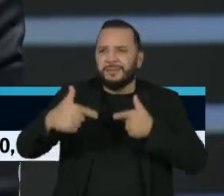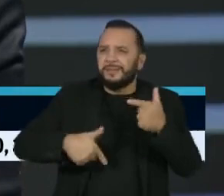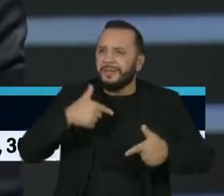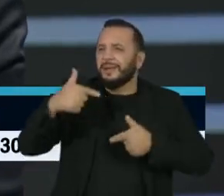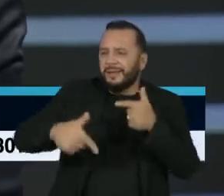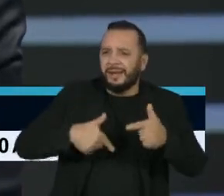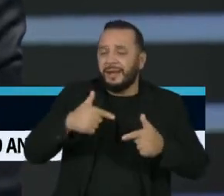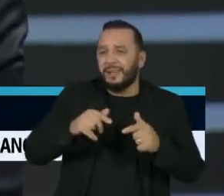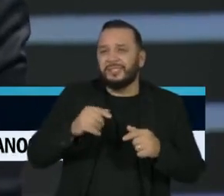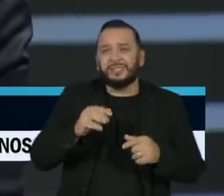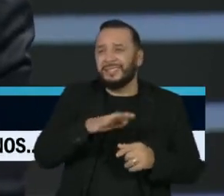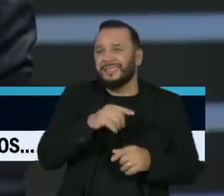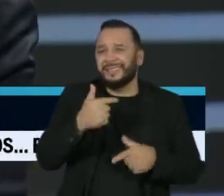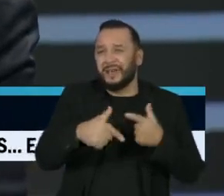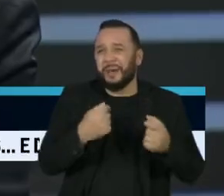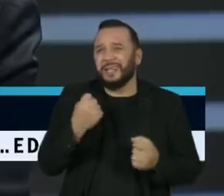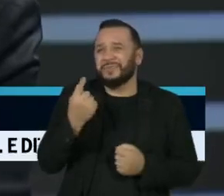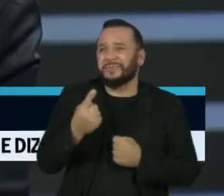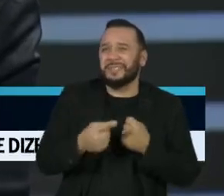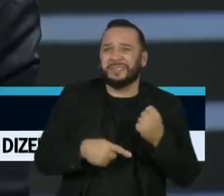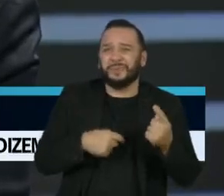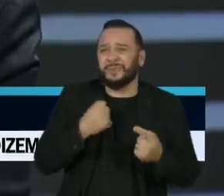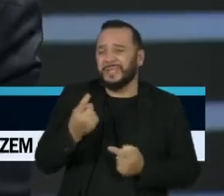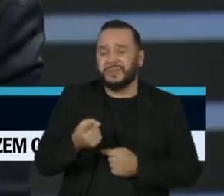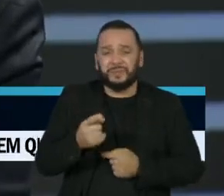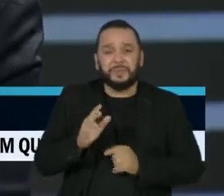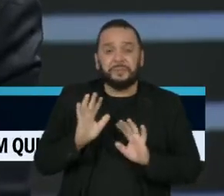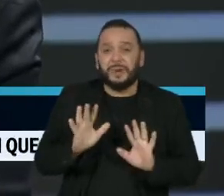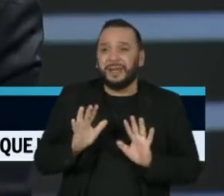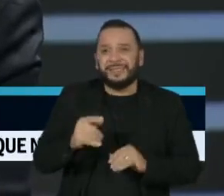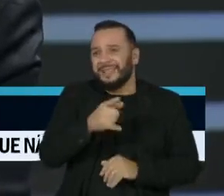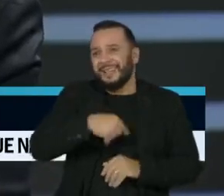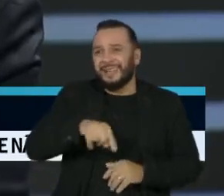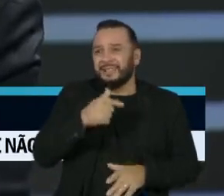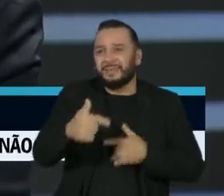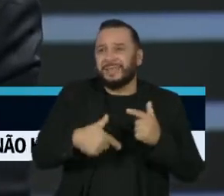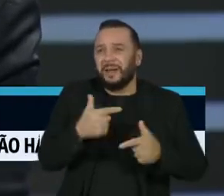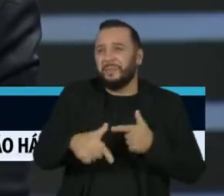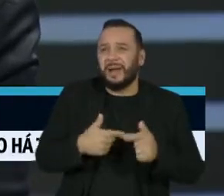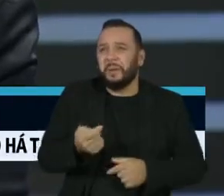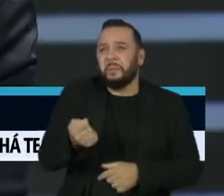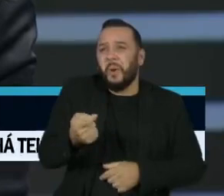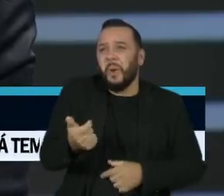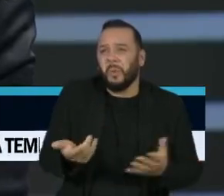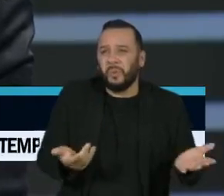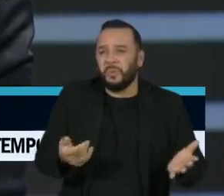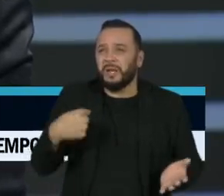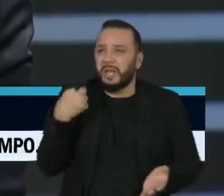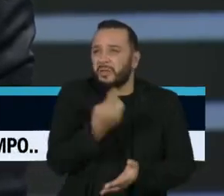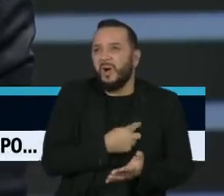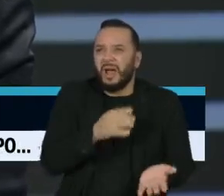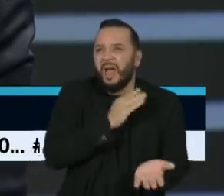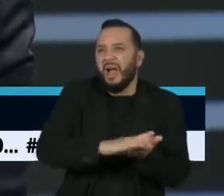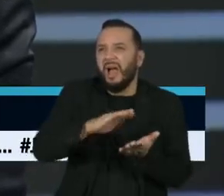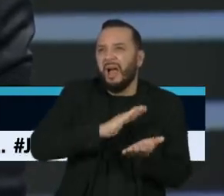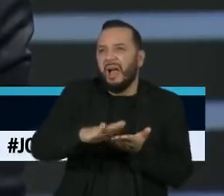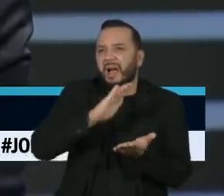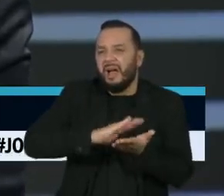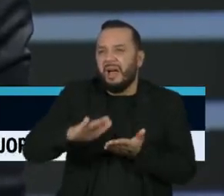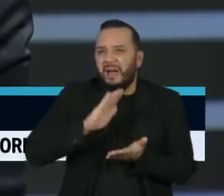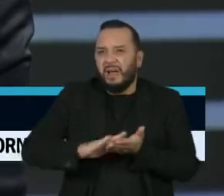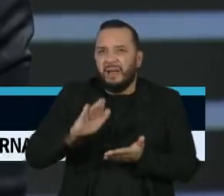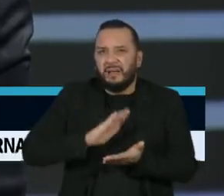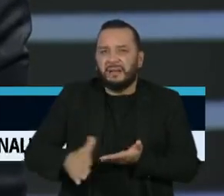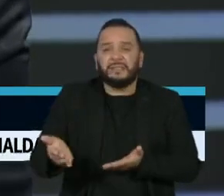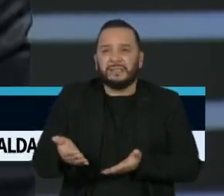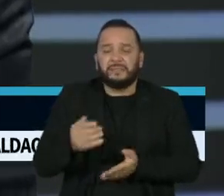vezes trabalha, com certeza você aceitaria melhor o custo do Congresso, como nós estamos vendo nos números trazidos pela